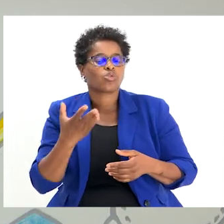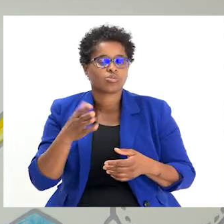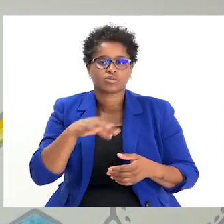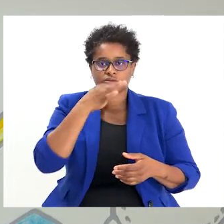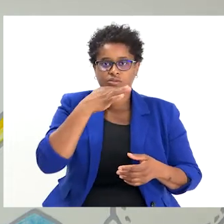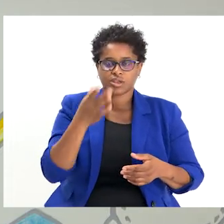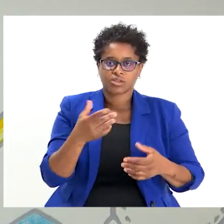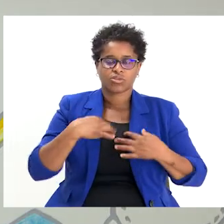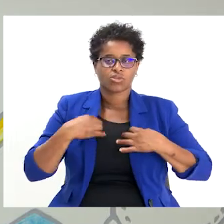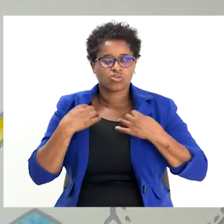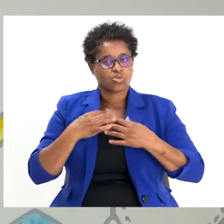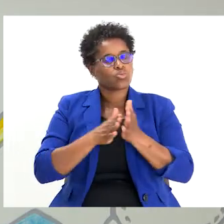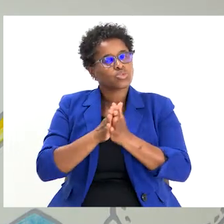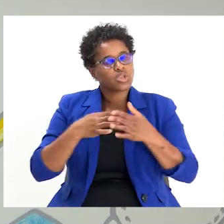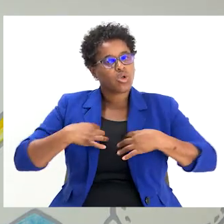usar roupas de marca?